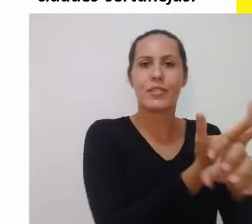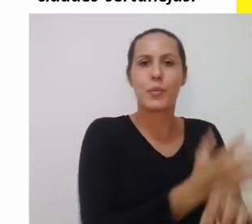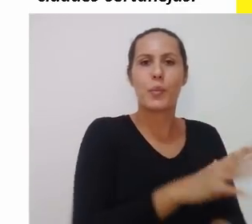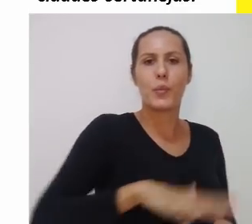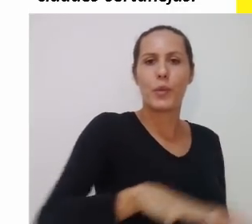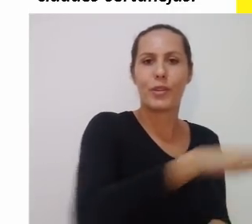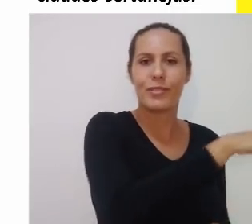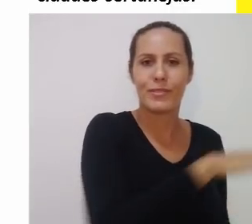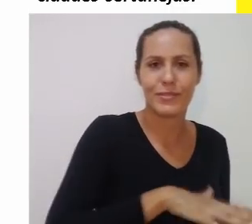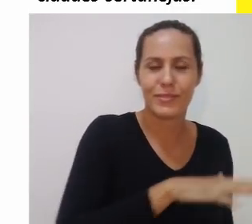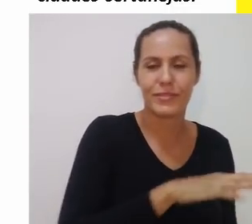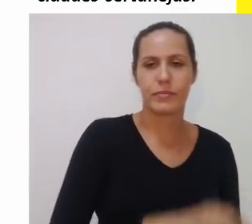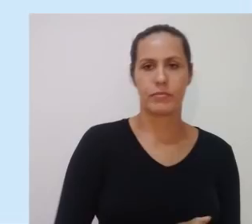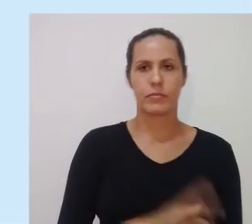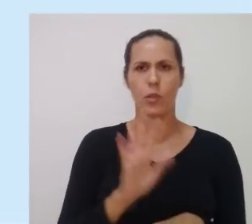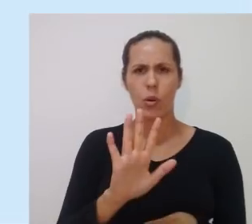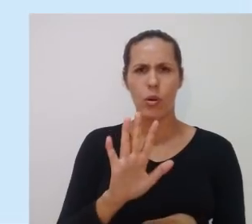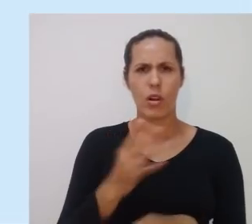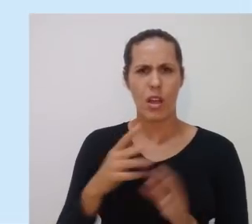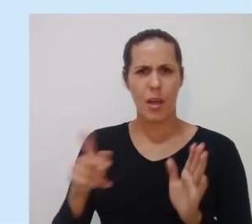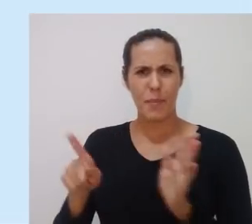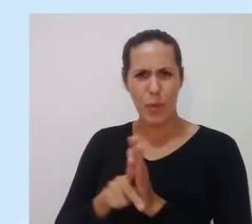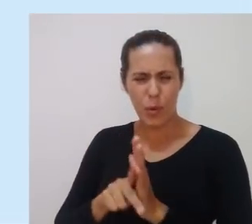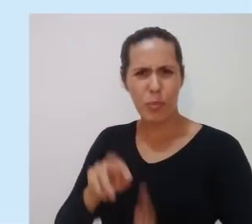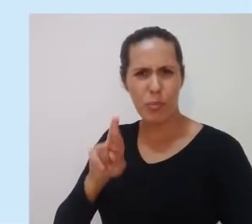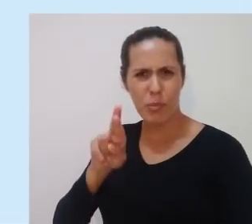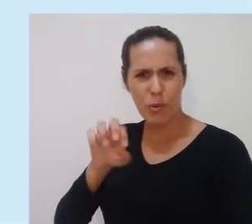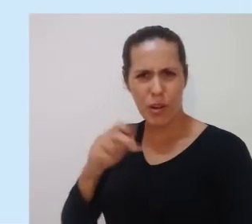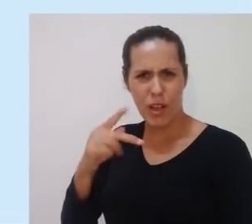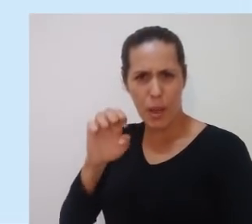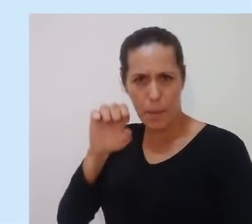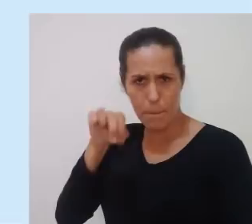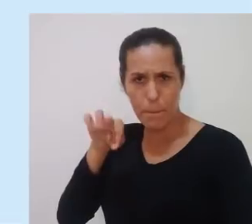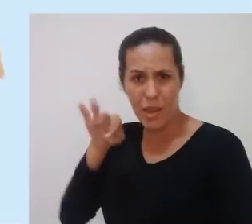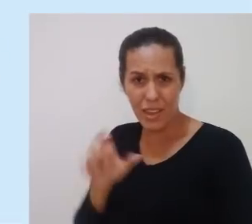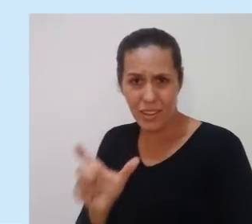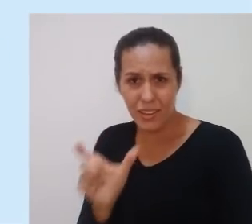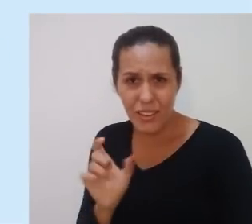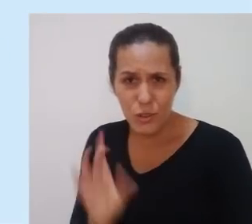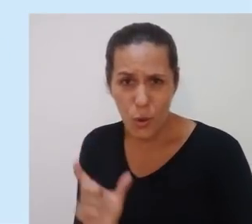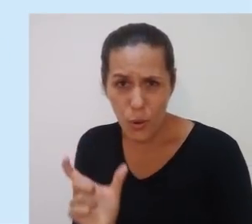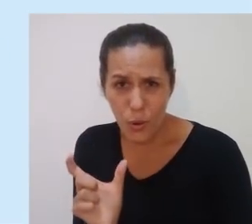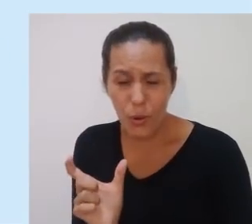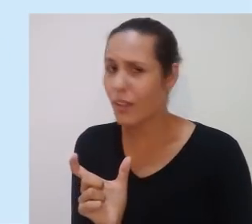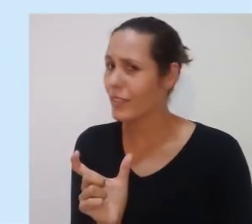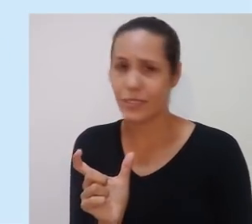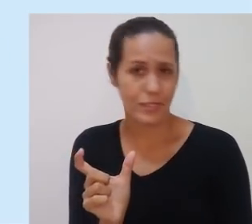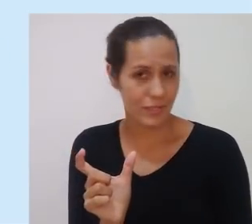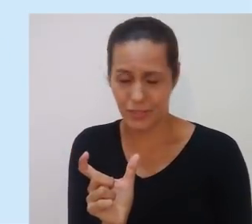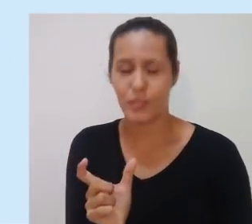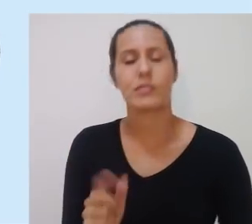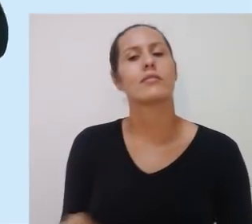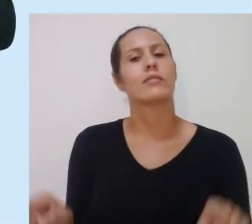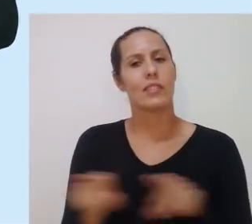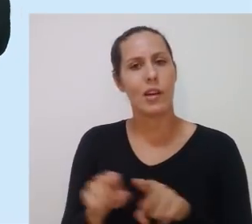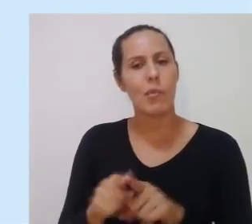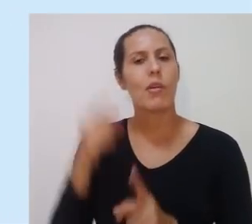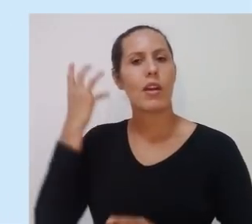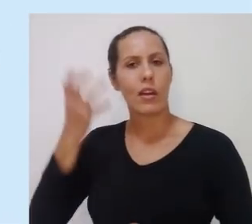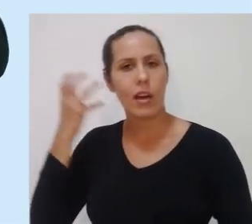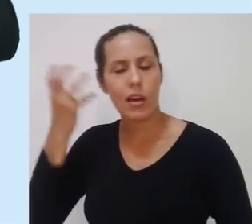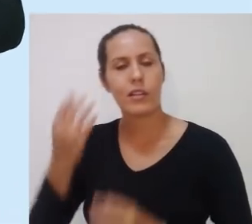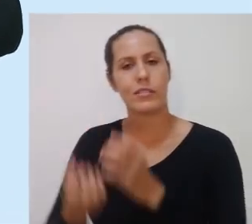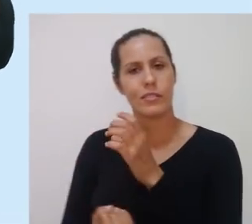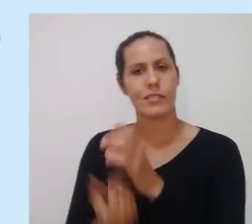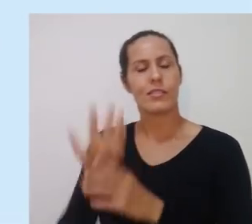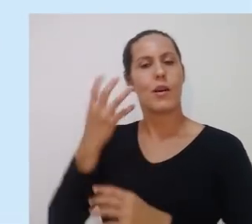cidades sertanejas. Vem comigo aqui. Eles não fazem apenas repente. Eles fazem também, eles